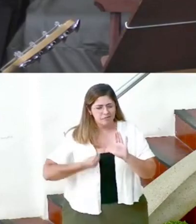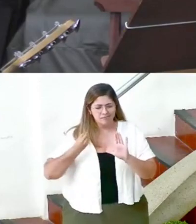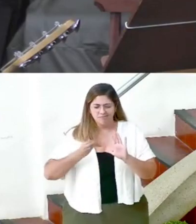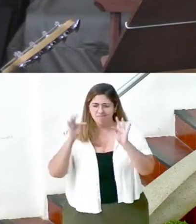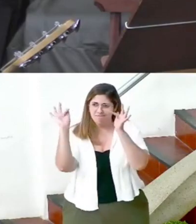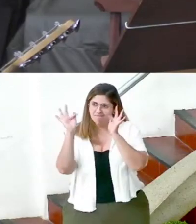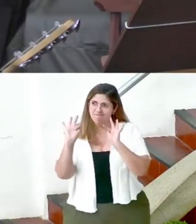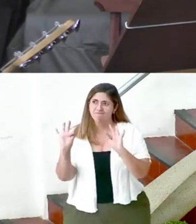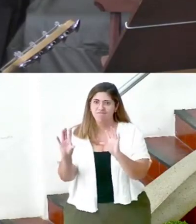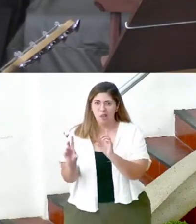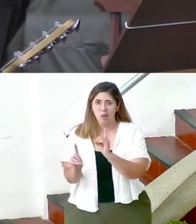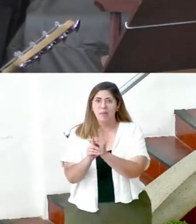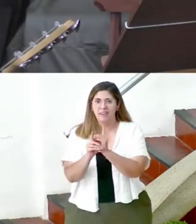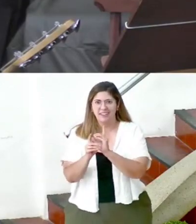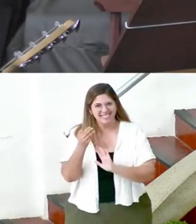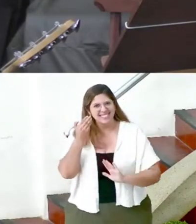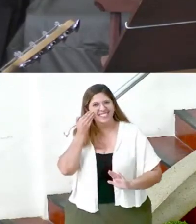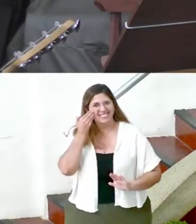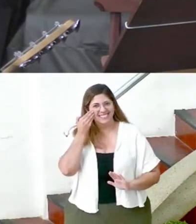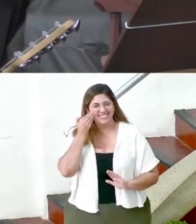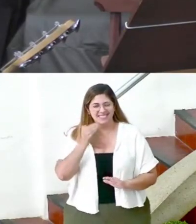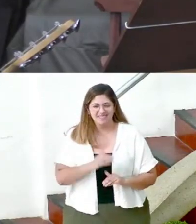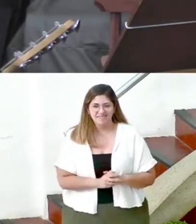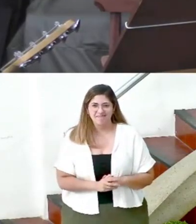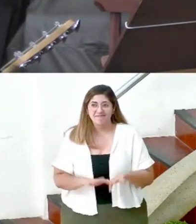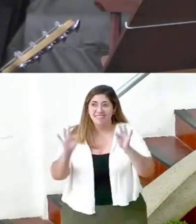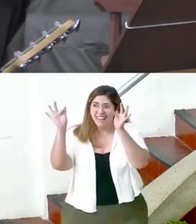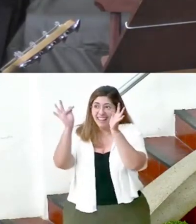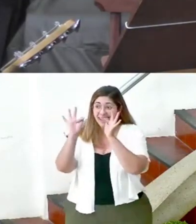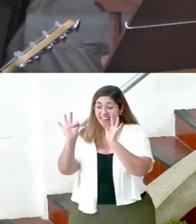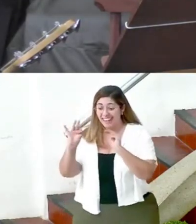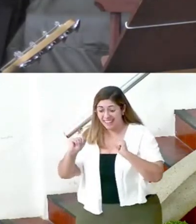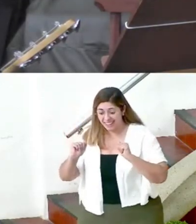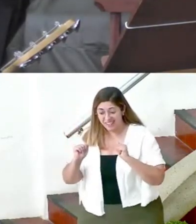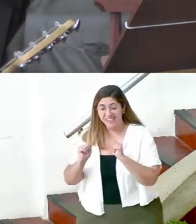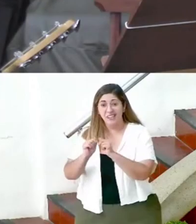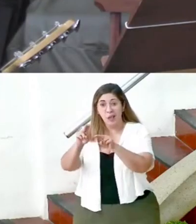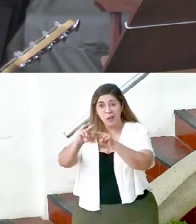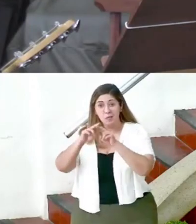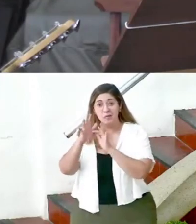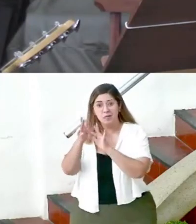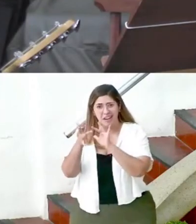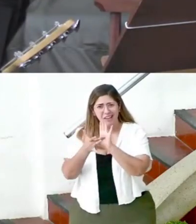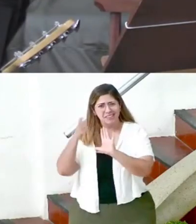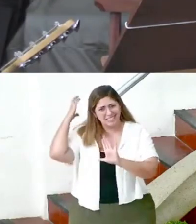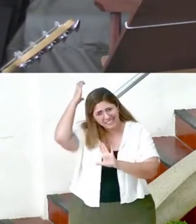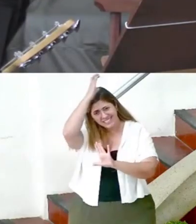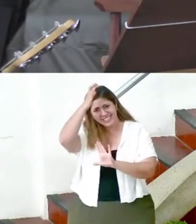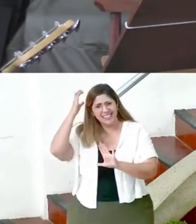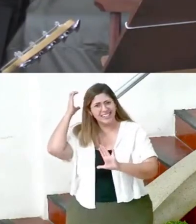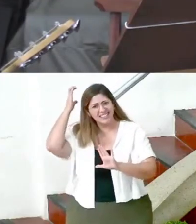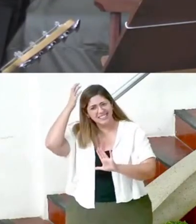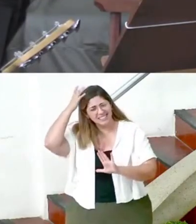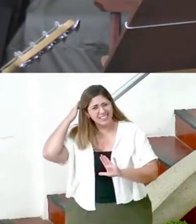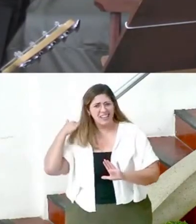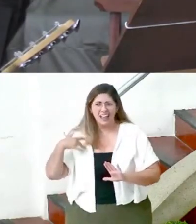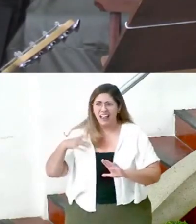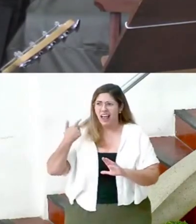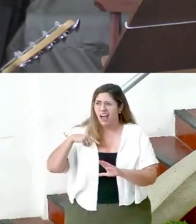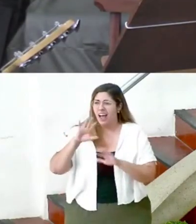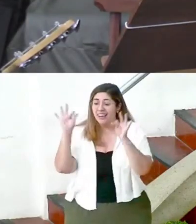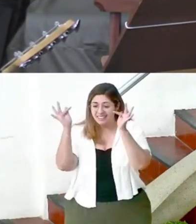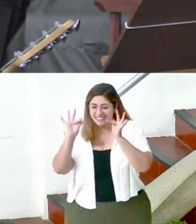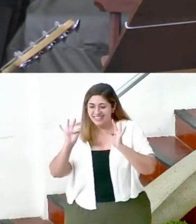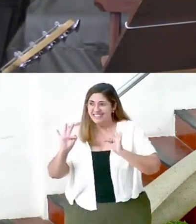fé. Nós somos felizes na pessoa e obra de Cristo. Nós somos felizes porque somos chamados filhos